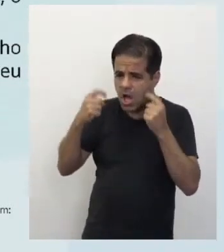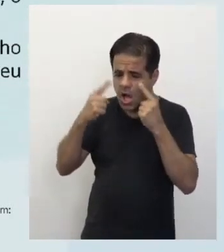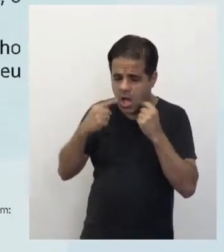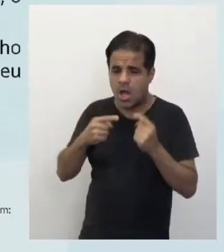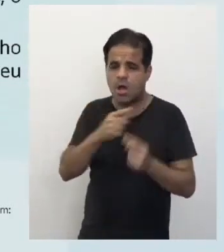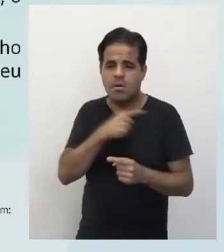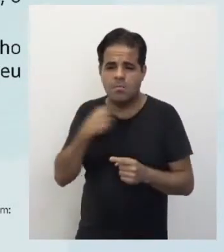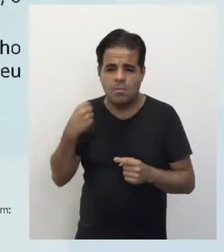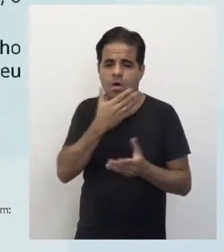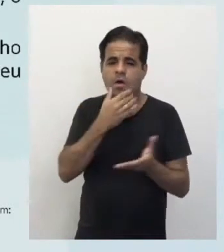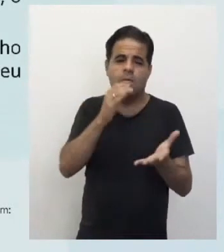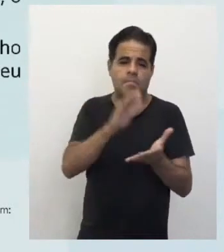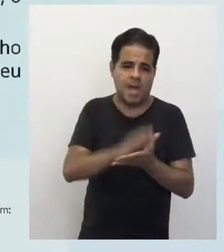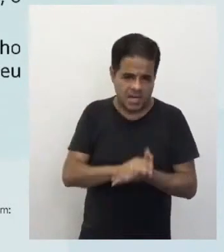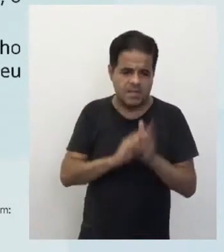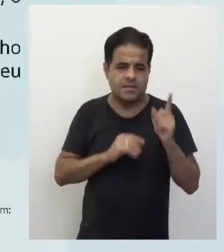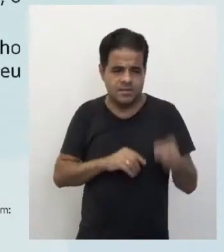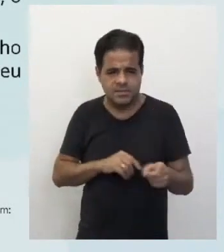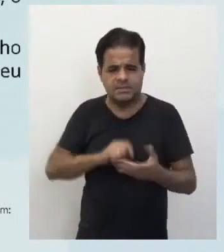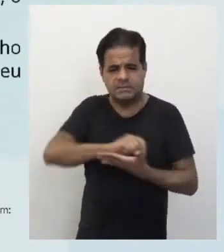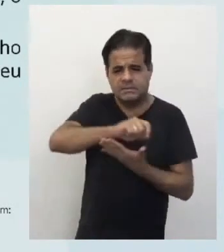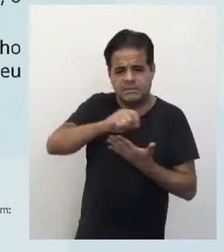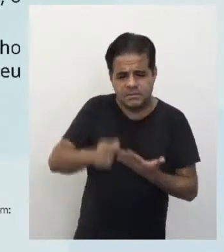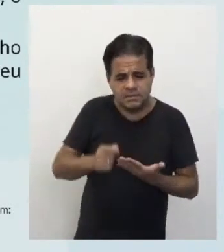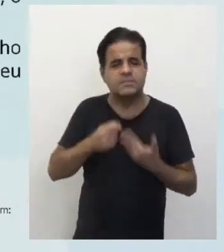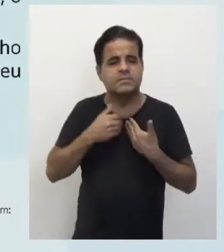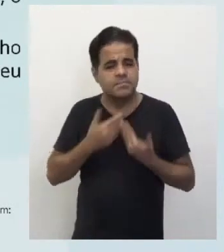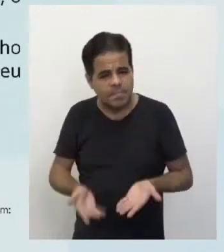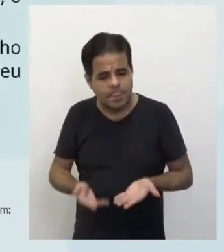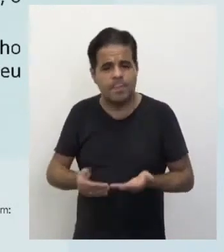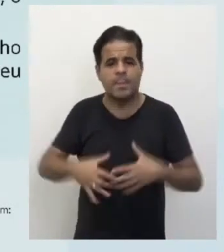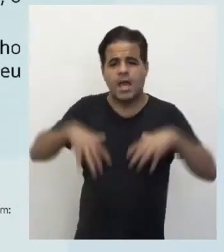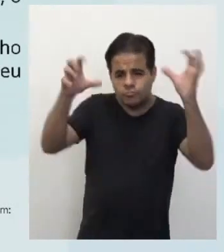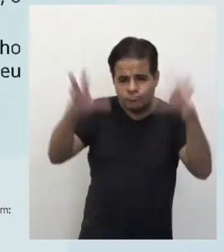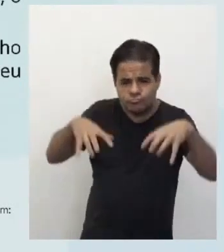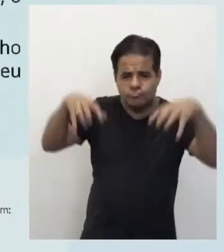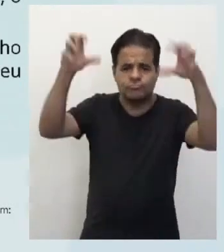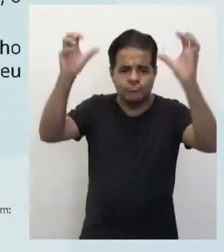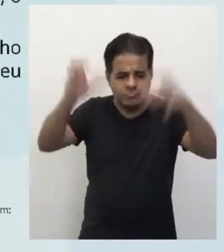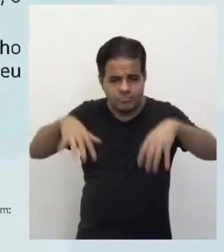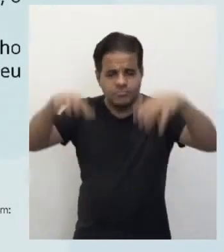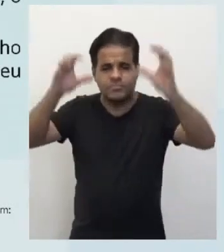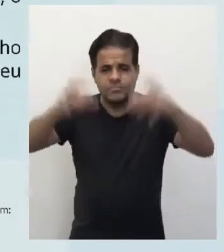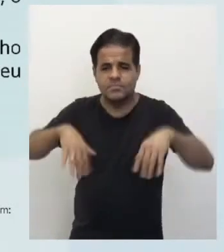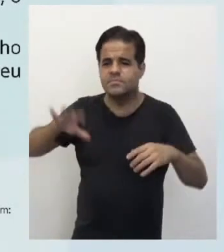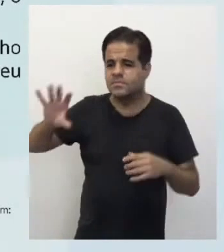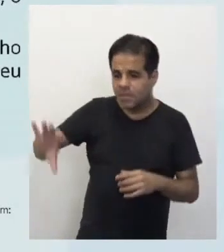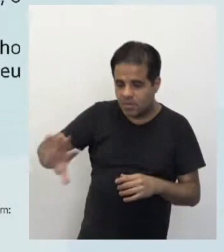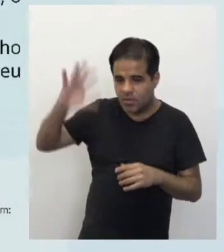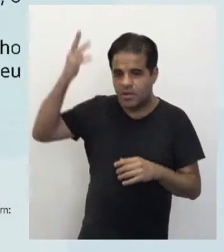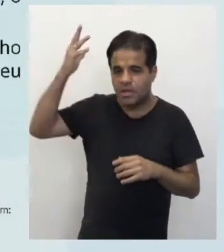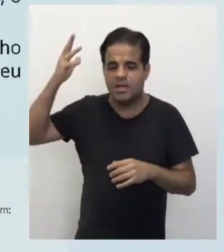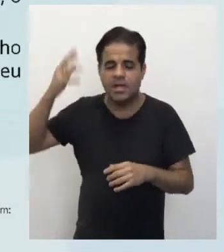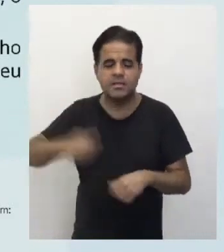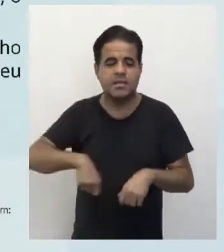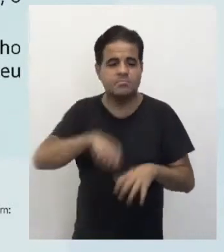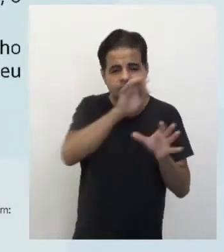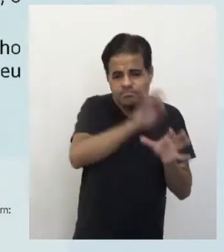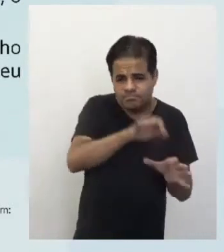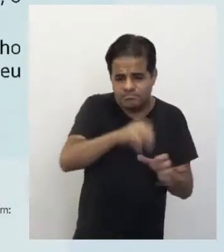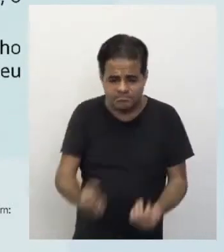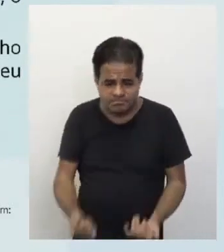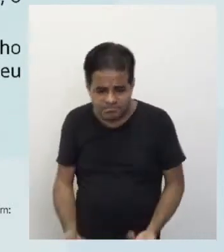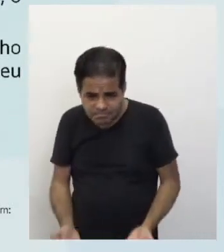marido. O que eram essas lágrimas de Ísis? As chuvas, né? Então, quando acontecia a colheita e a